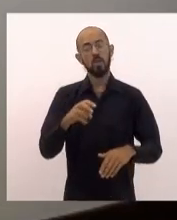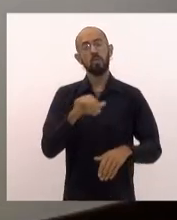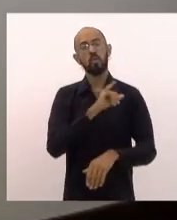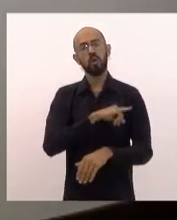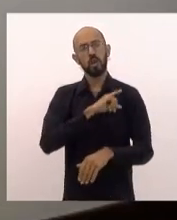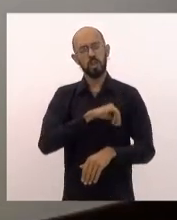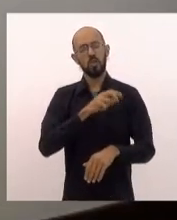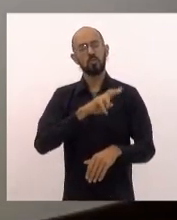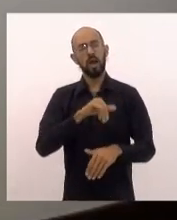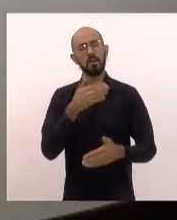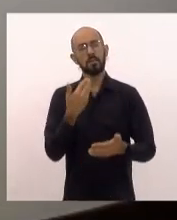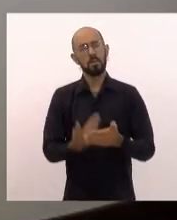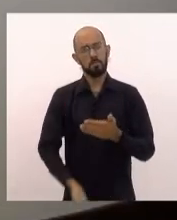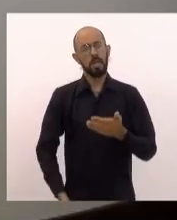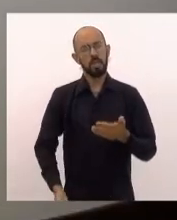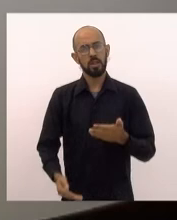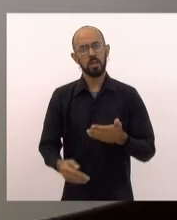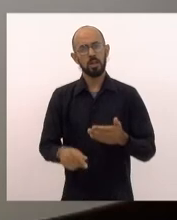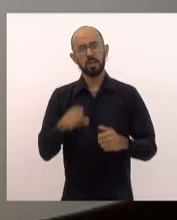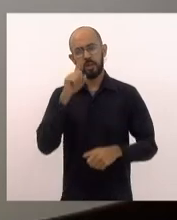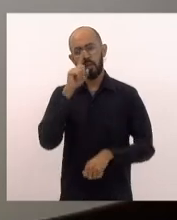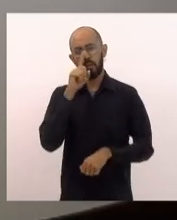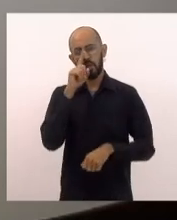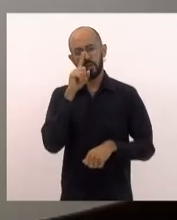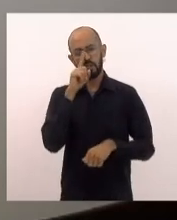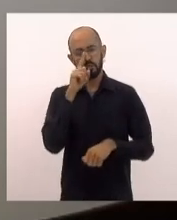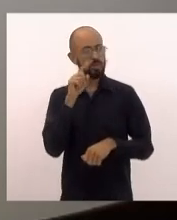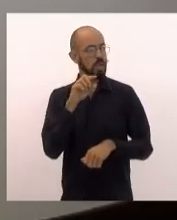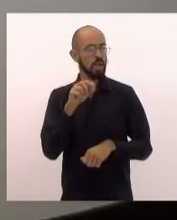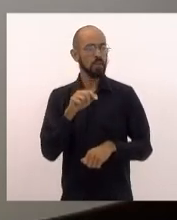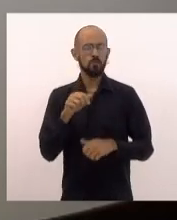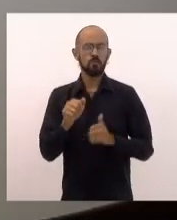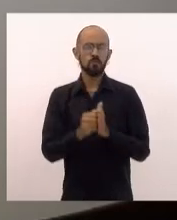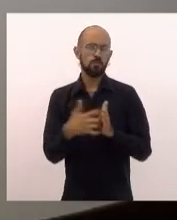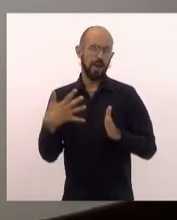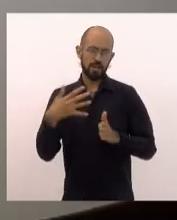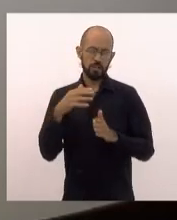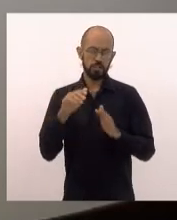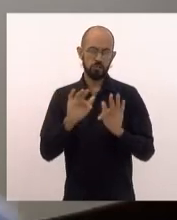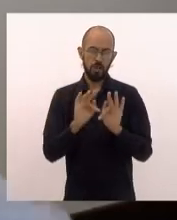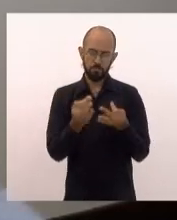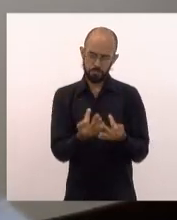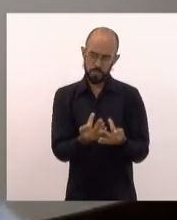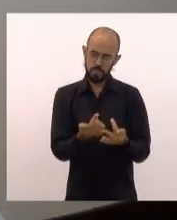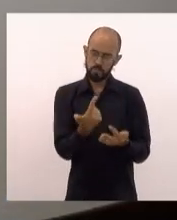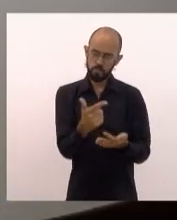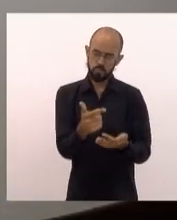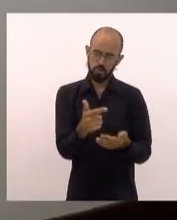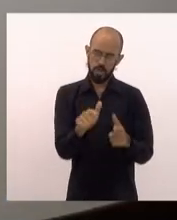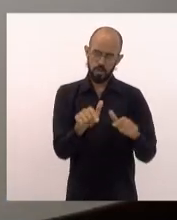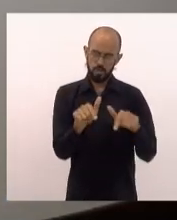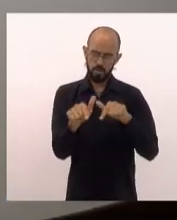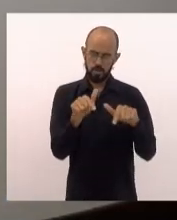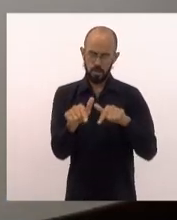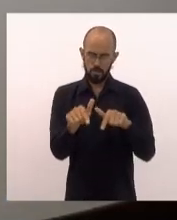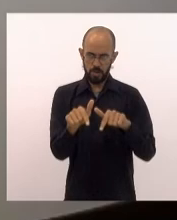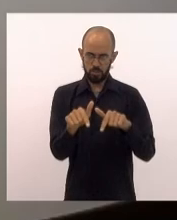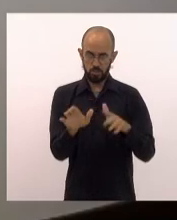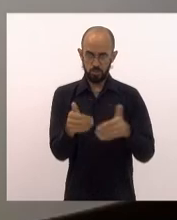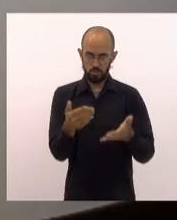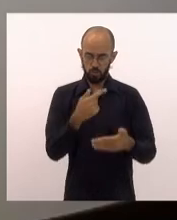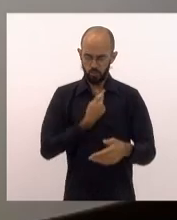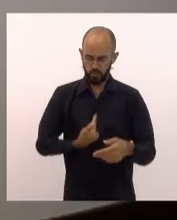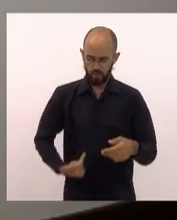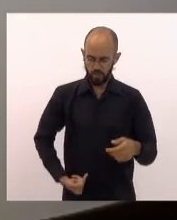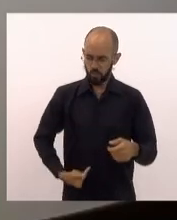perdendo e correndo o risco de ter milhares de pessoas e suas famílias de novo na cruel espiral do desemprego. Então, governador, o